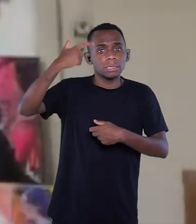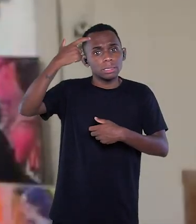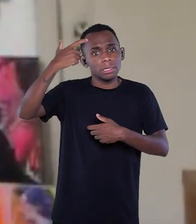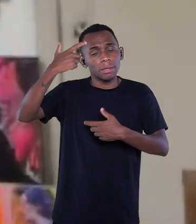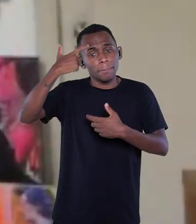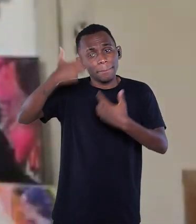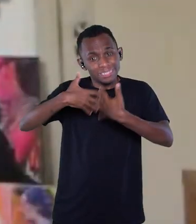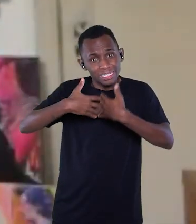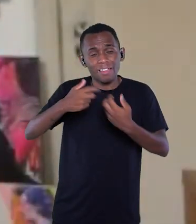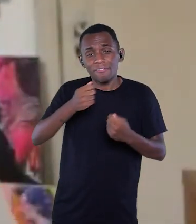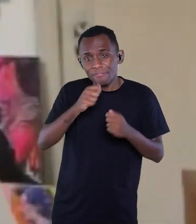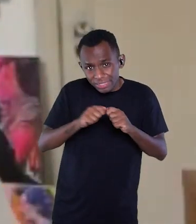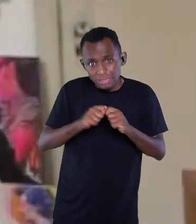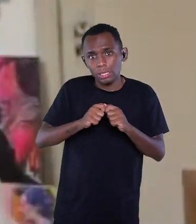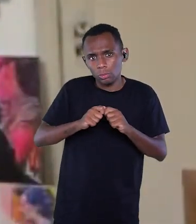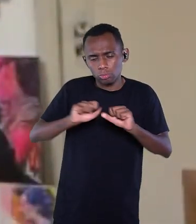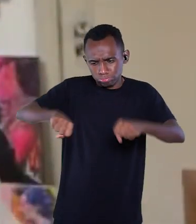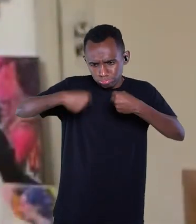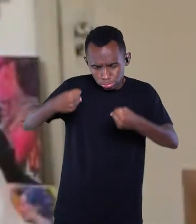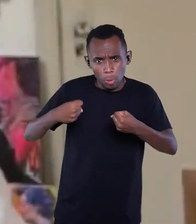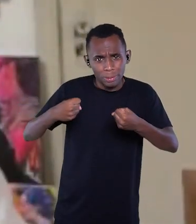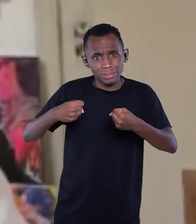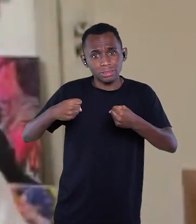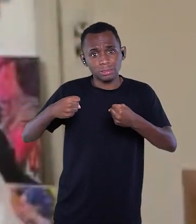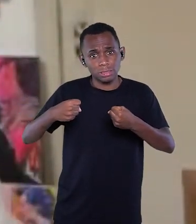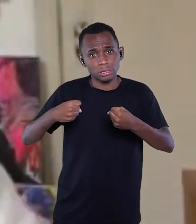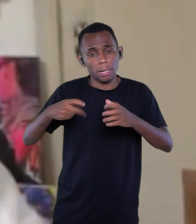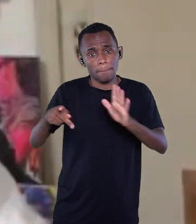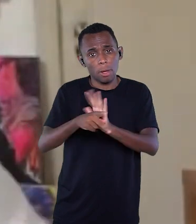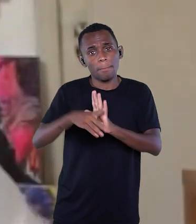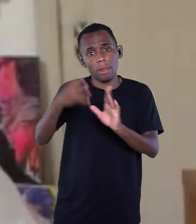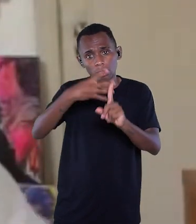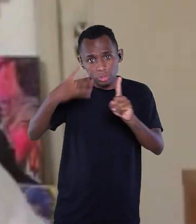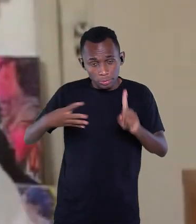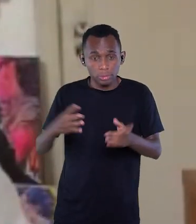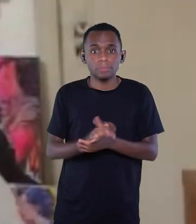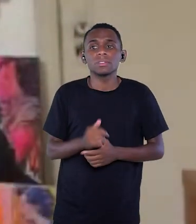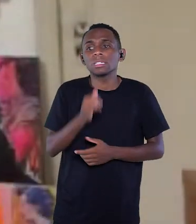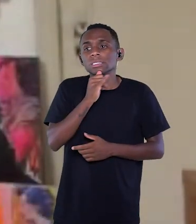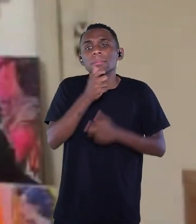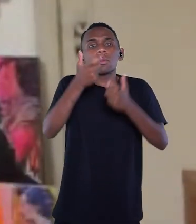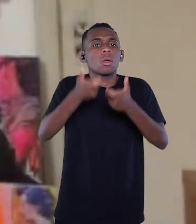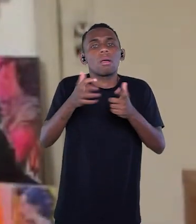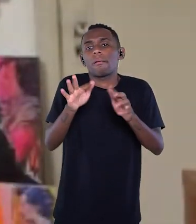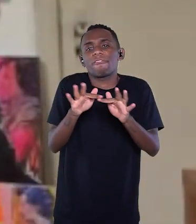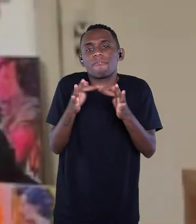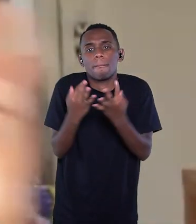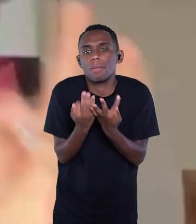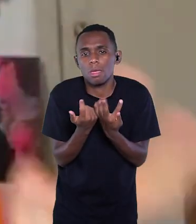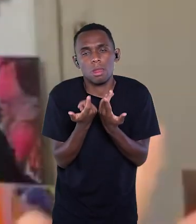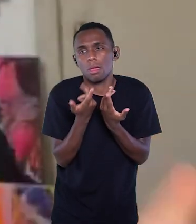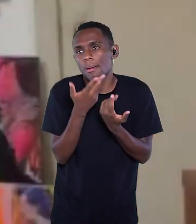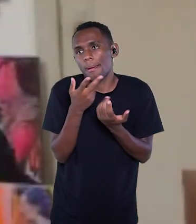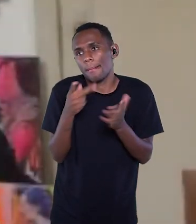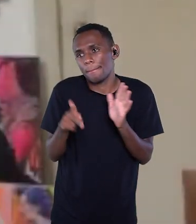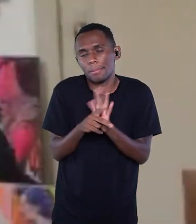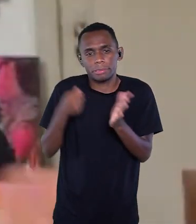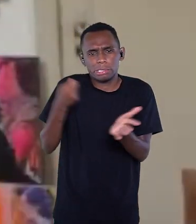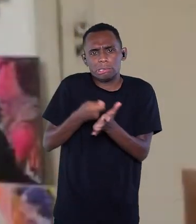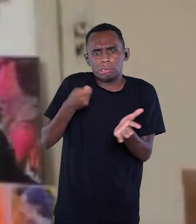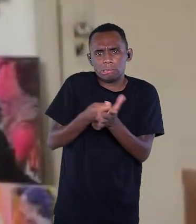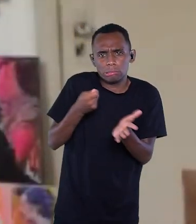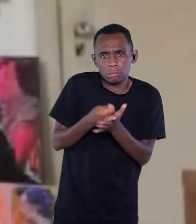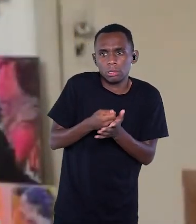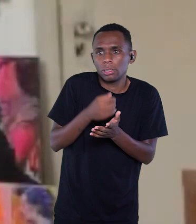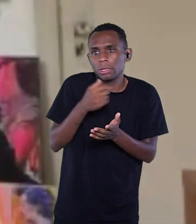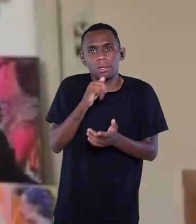uma militância LGBT de fato, que pense, por exemplo, o lugar que não ter uma família tradicional, né, ou ser,